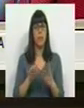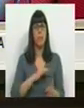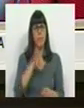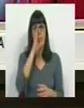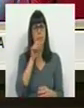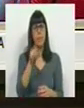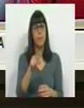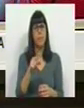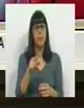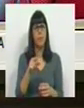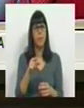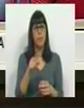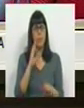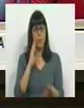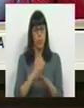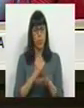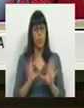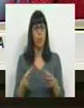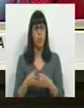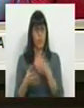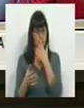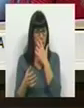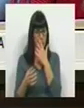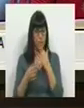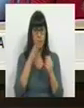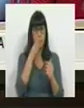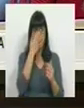Sr. Ministro, na última comissão,